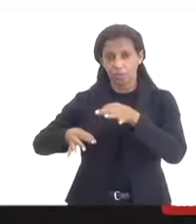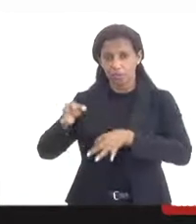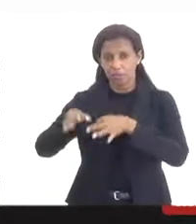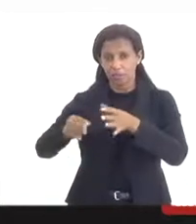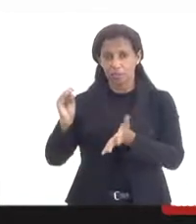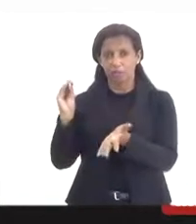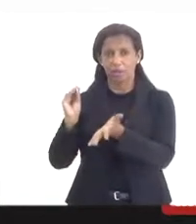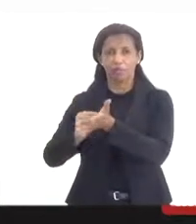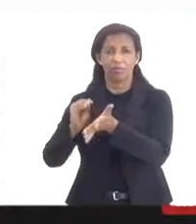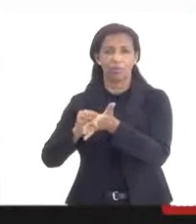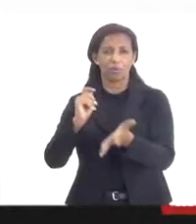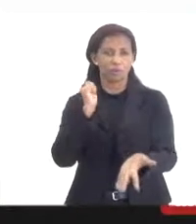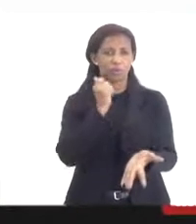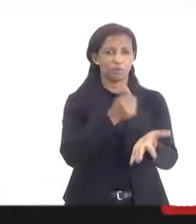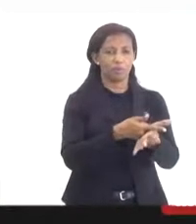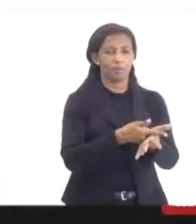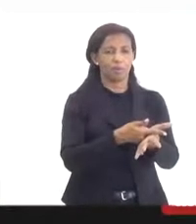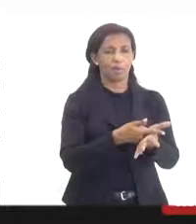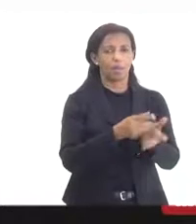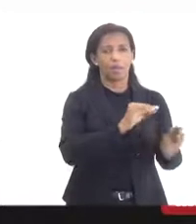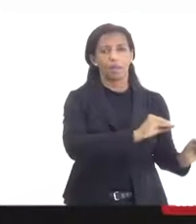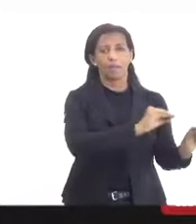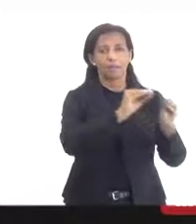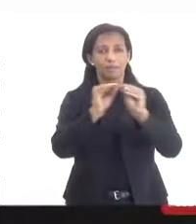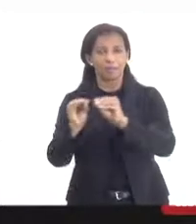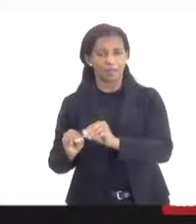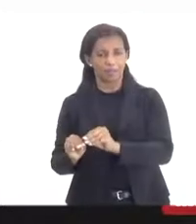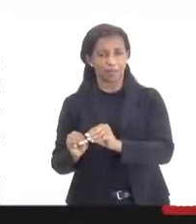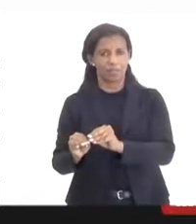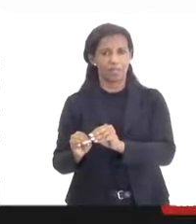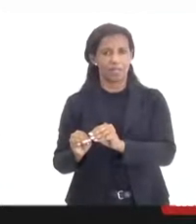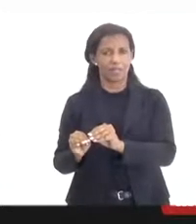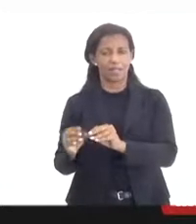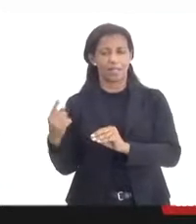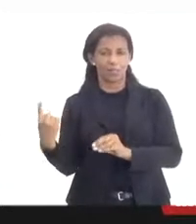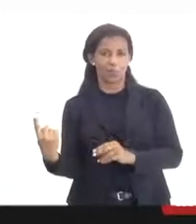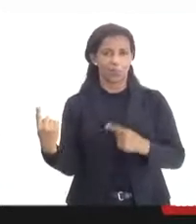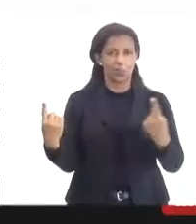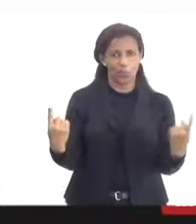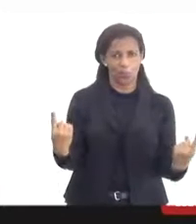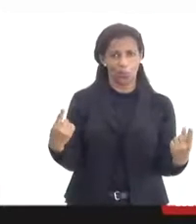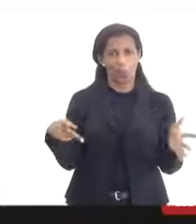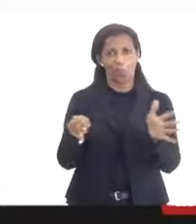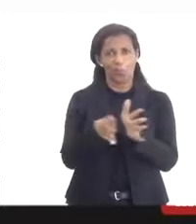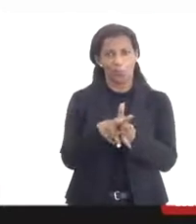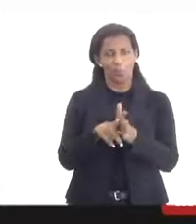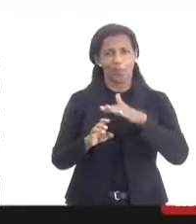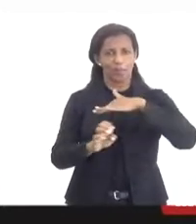impossibilidade de cobrança quando há transferências físicas entre uma e outra unidade da mesma empresa.